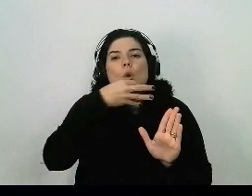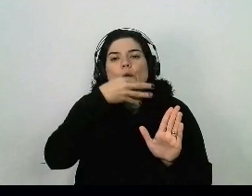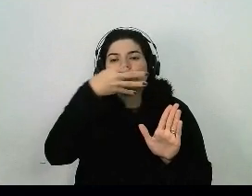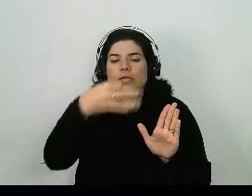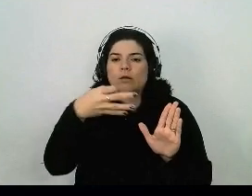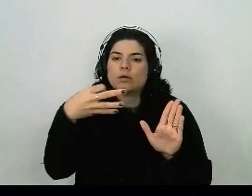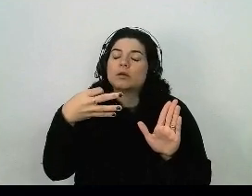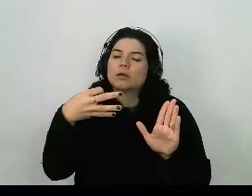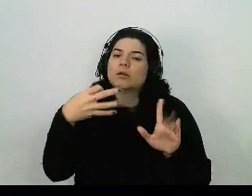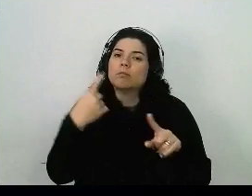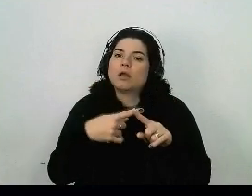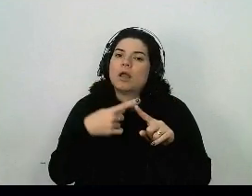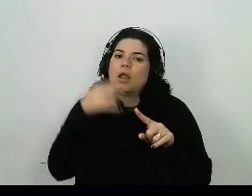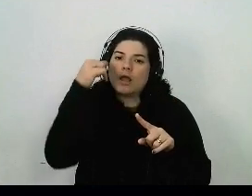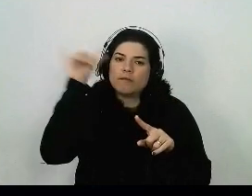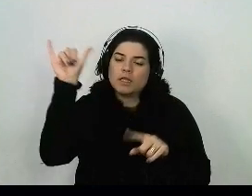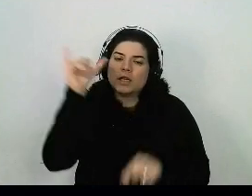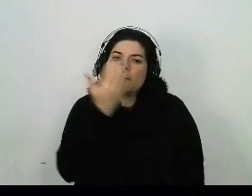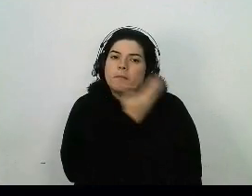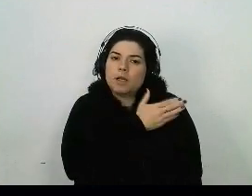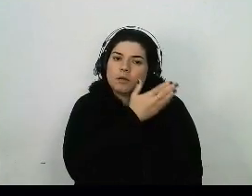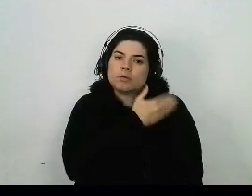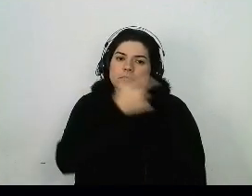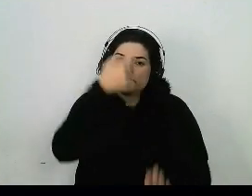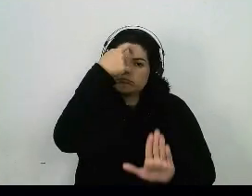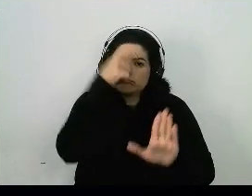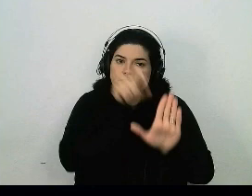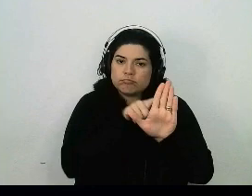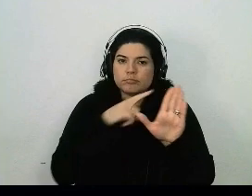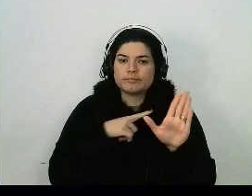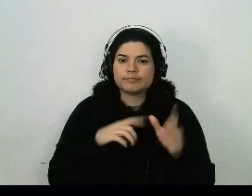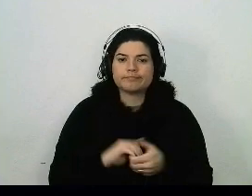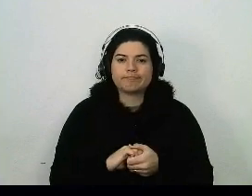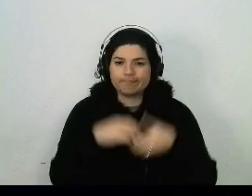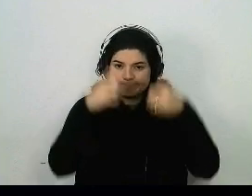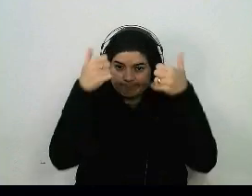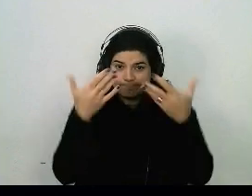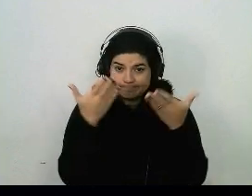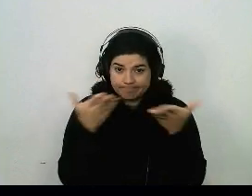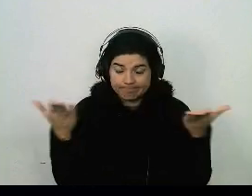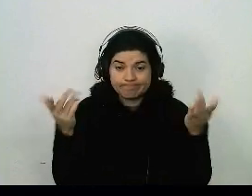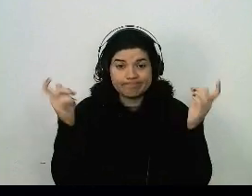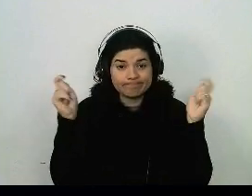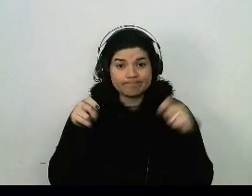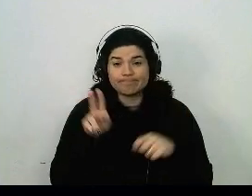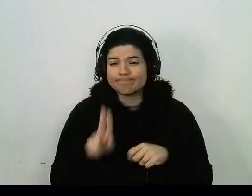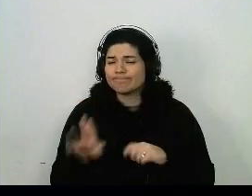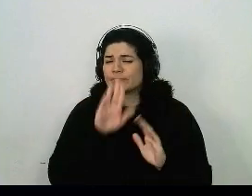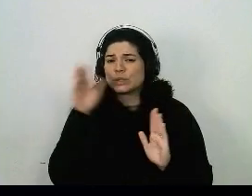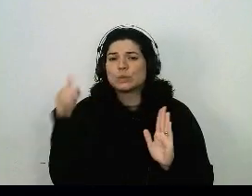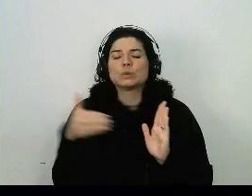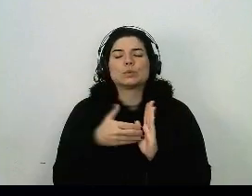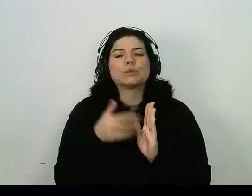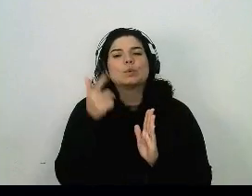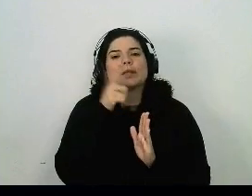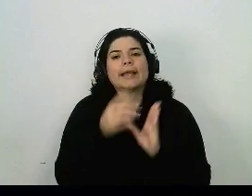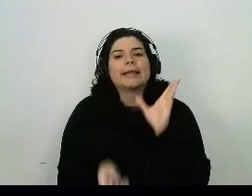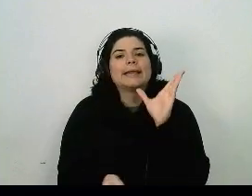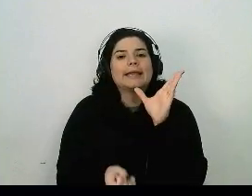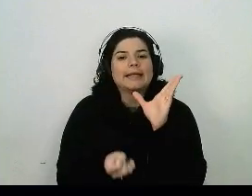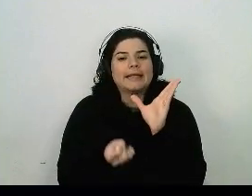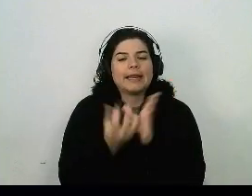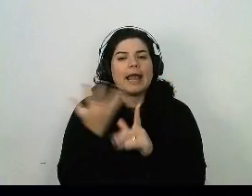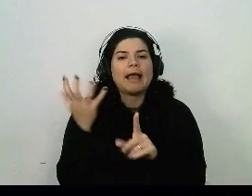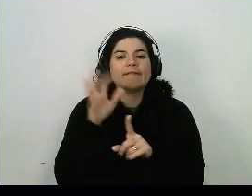enviesar as métricas E aí deixa eu contar para vocês uma forma de a gente usar tudo isso para criar impacto na nossa equipe